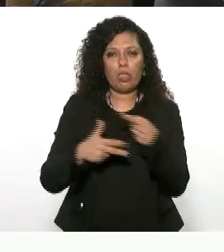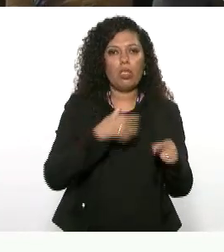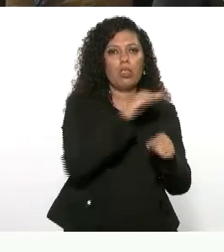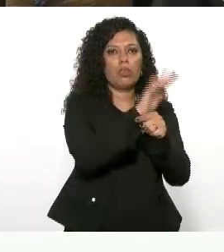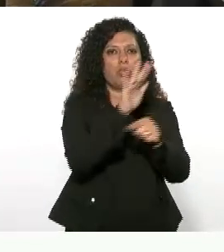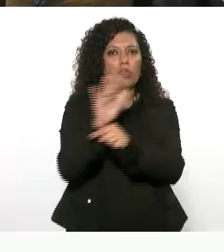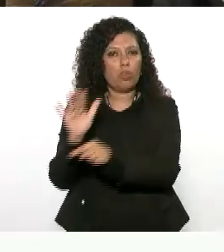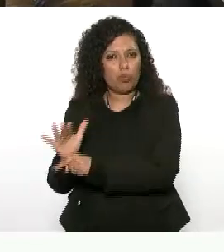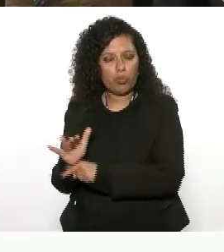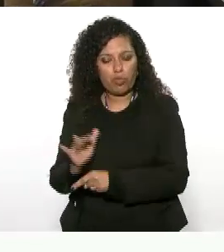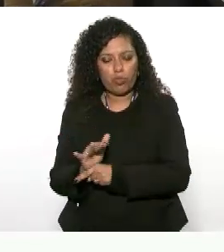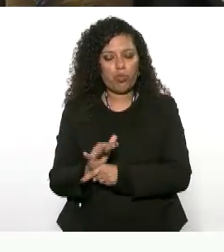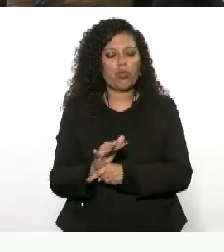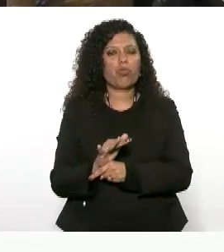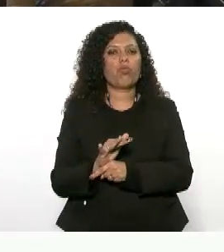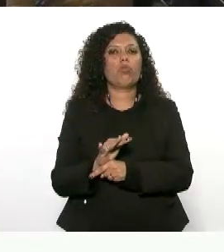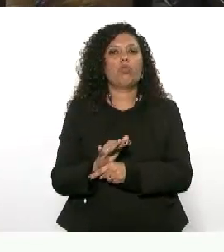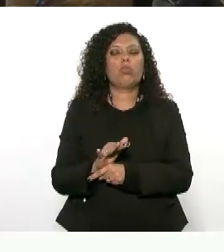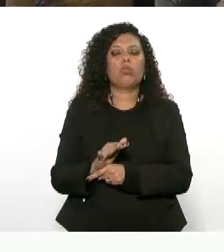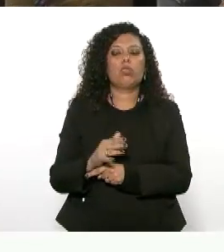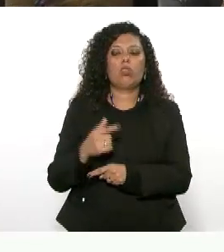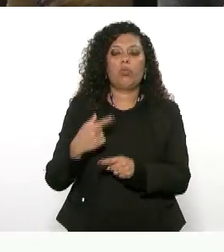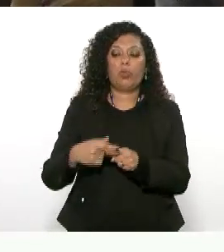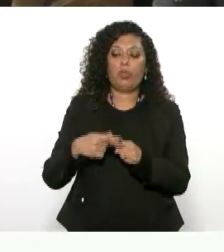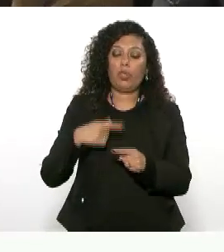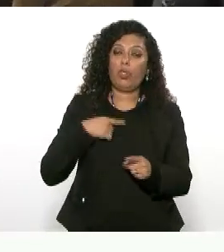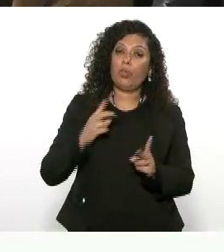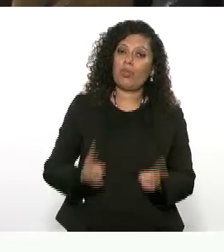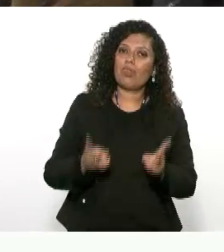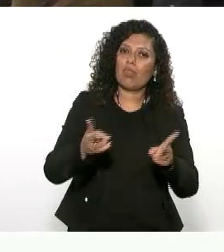contribuição de quem trabalha, de quem